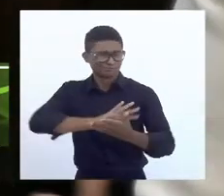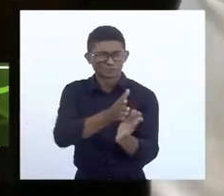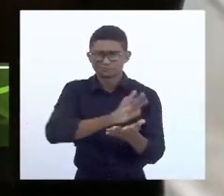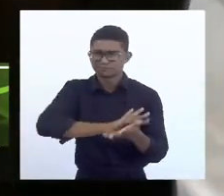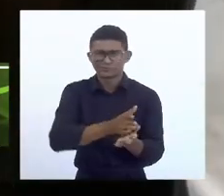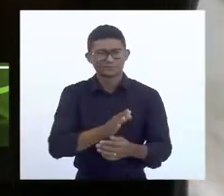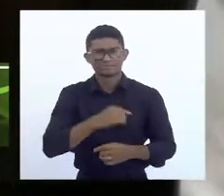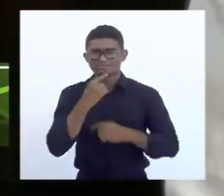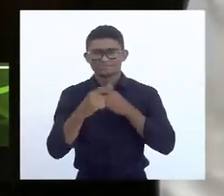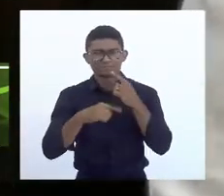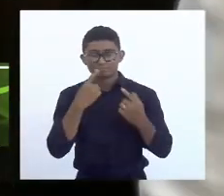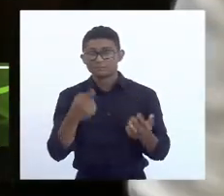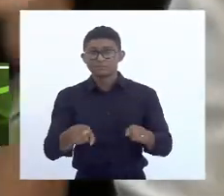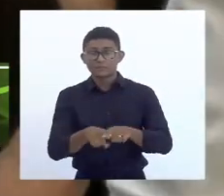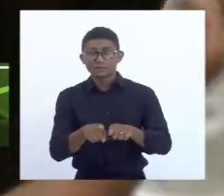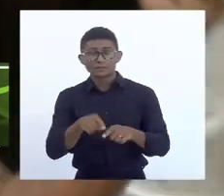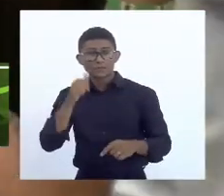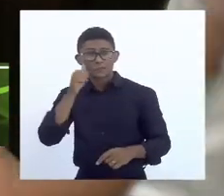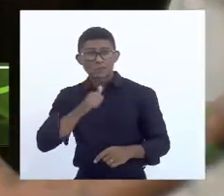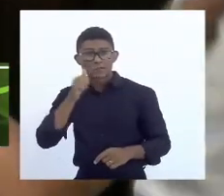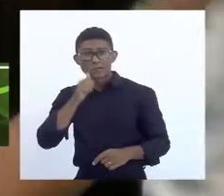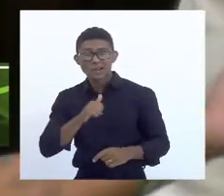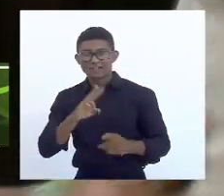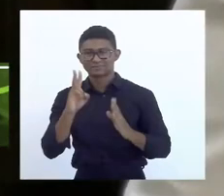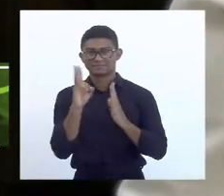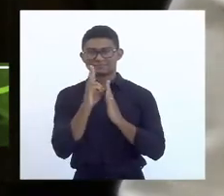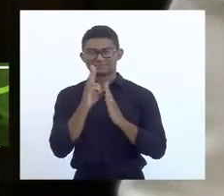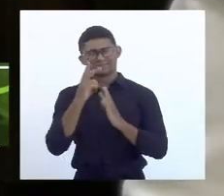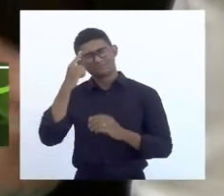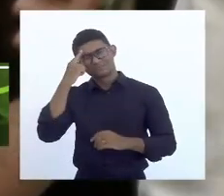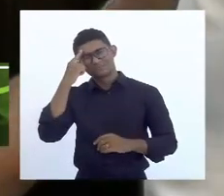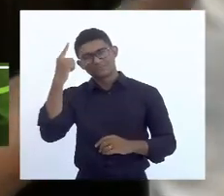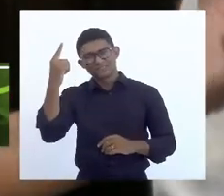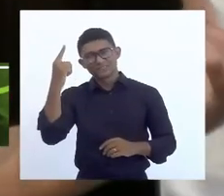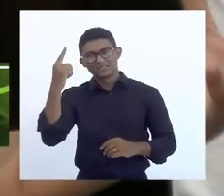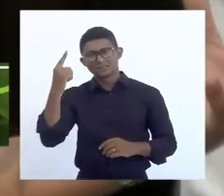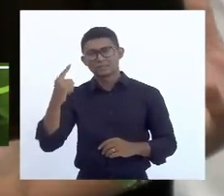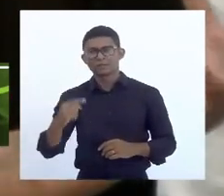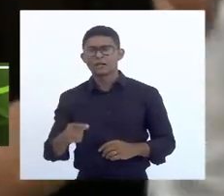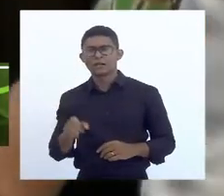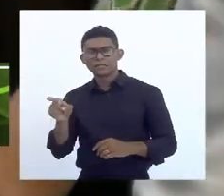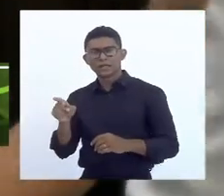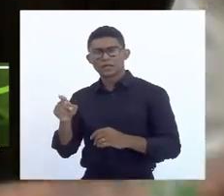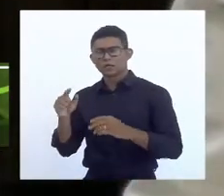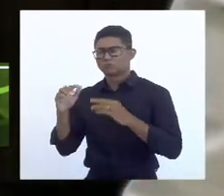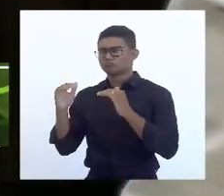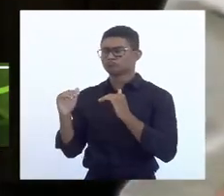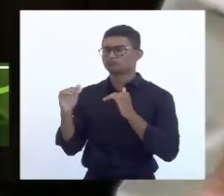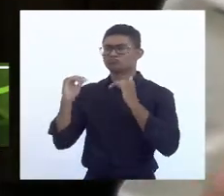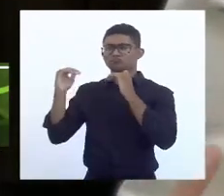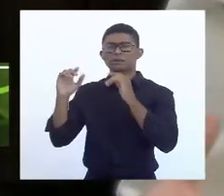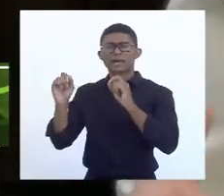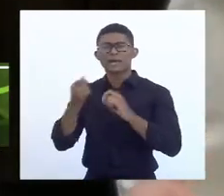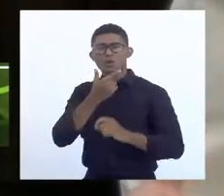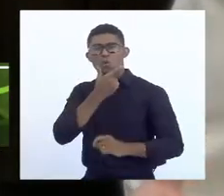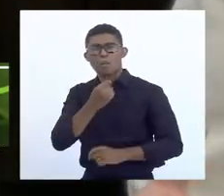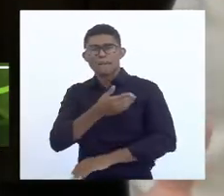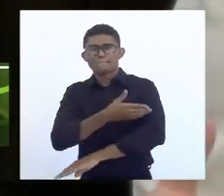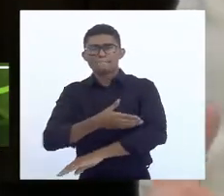negras, as mulheres indígenas. Quem era a elite colonial? Um homem branco,